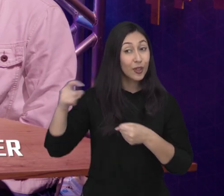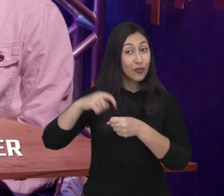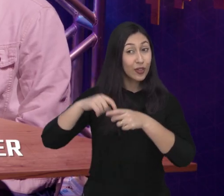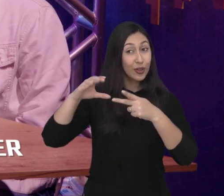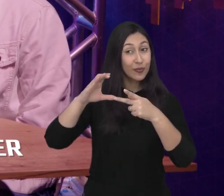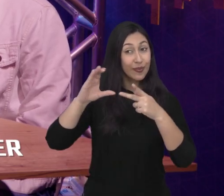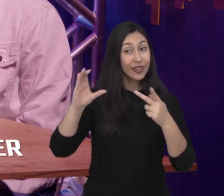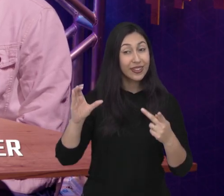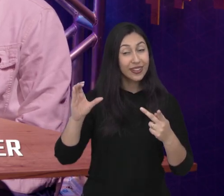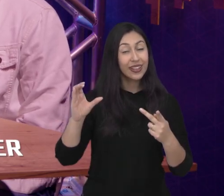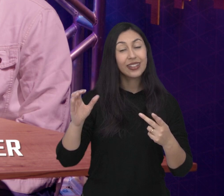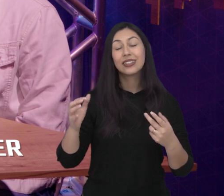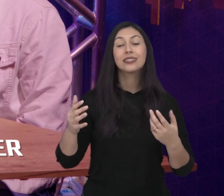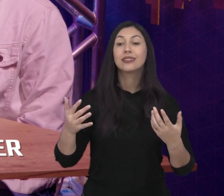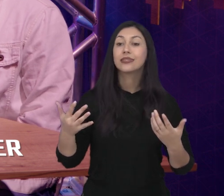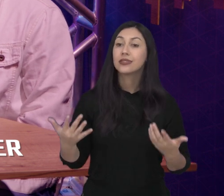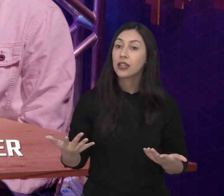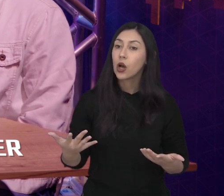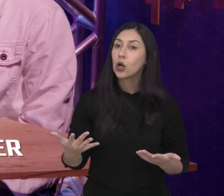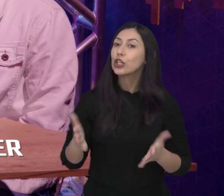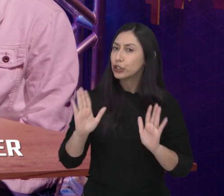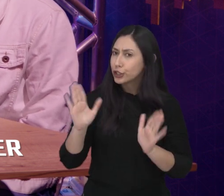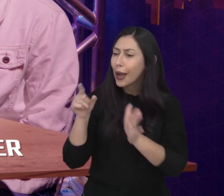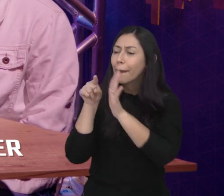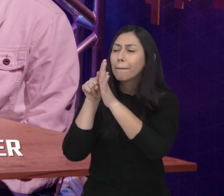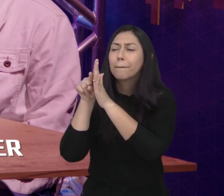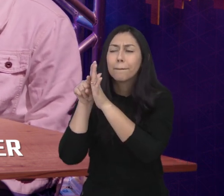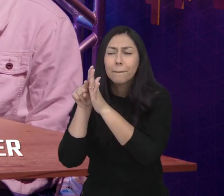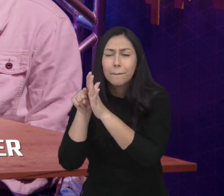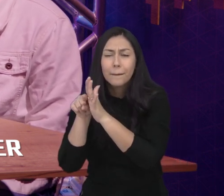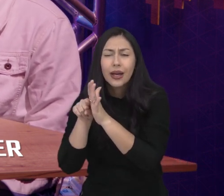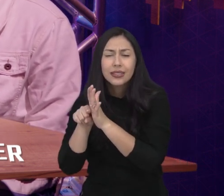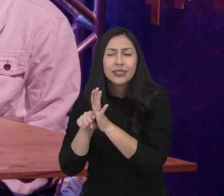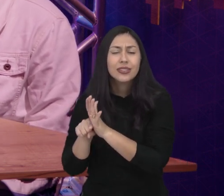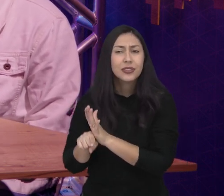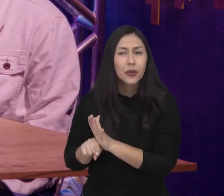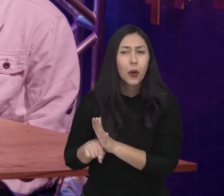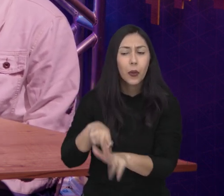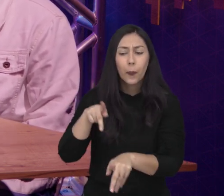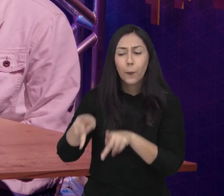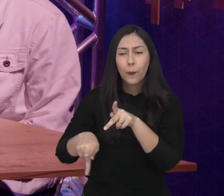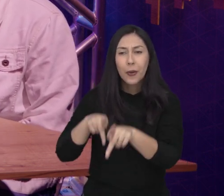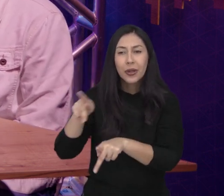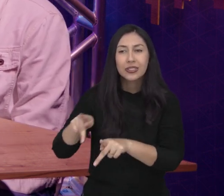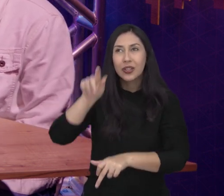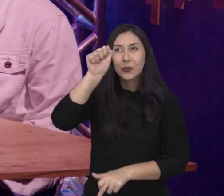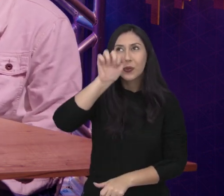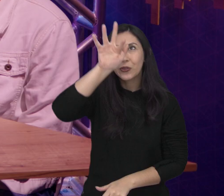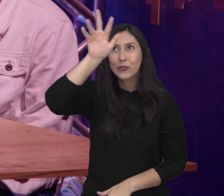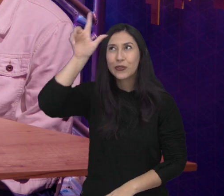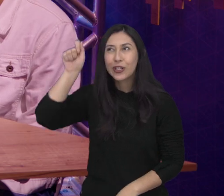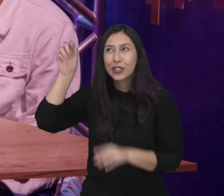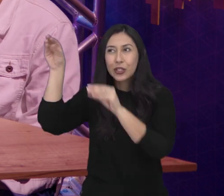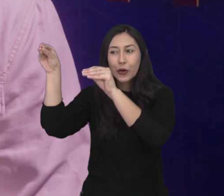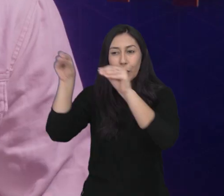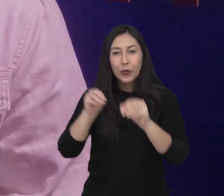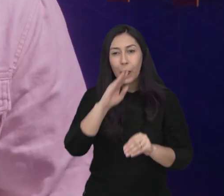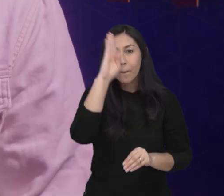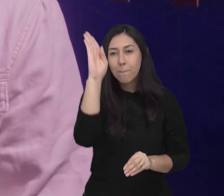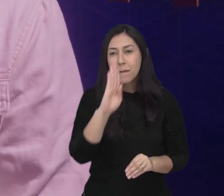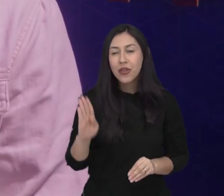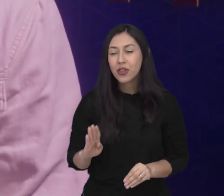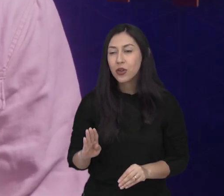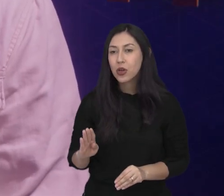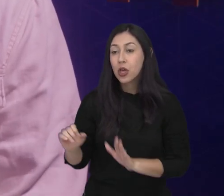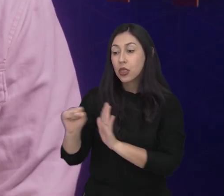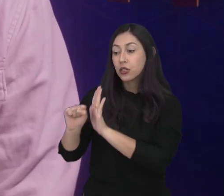De volta com o Pode Ser, e a gente pesquisou aqui sobre a população africana no Brasil.